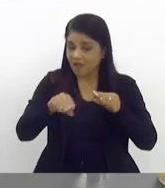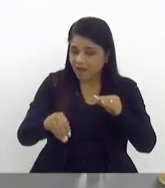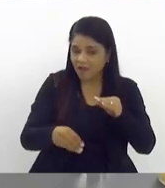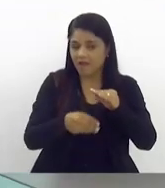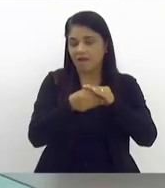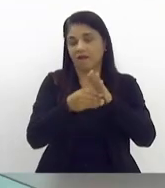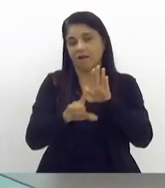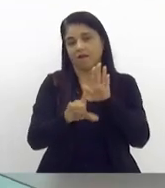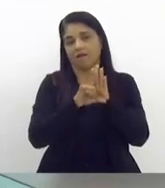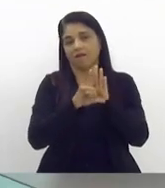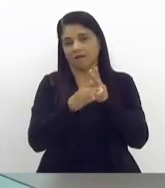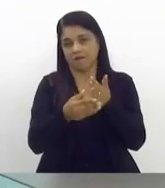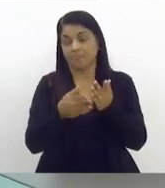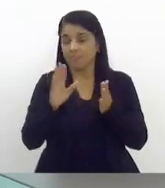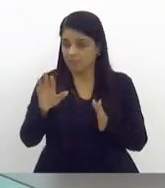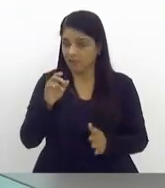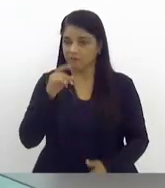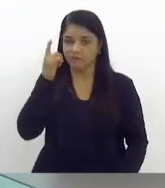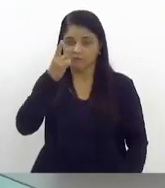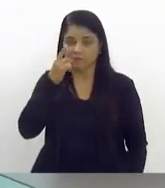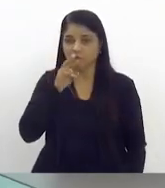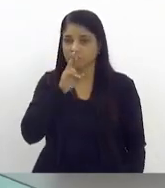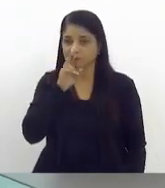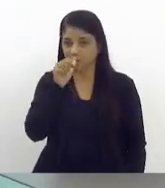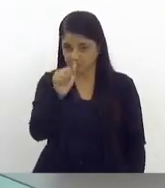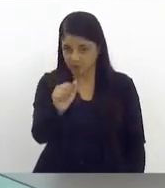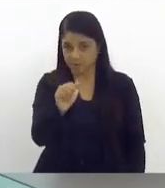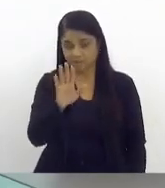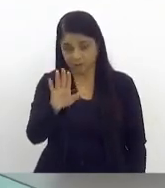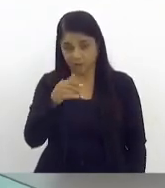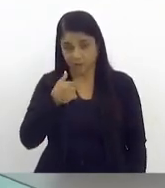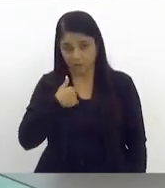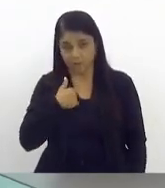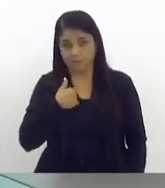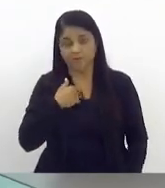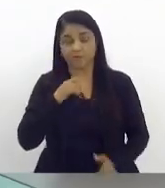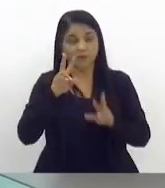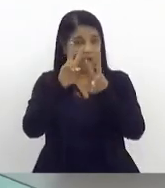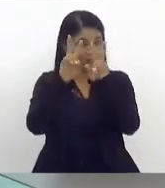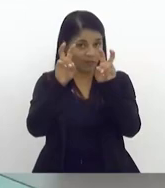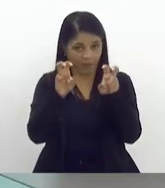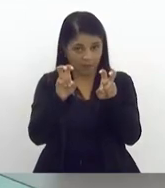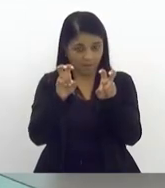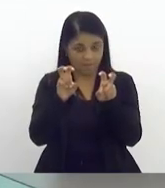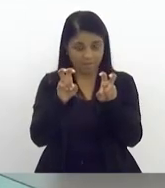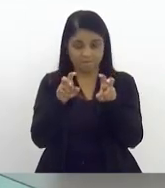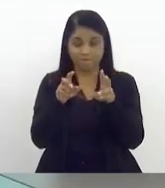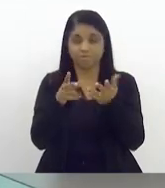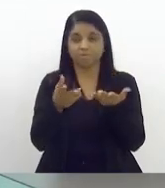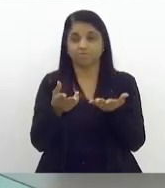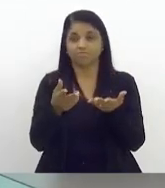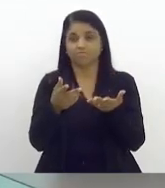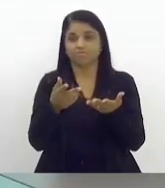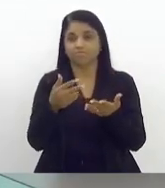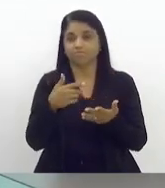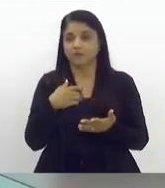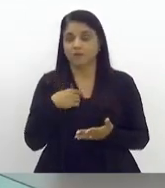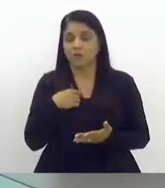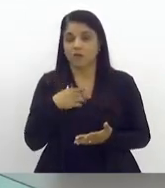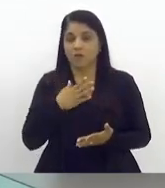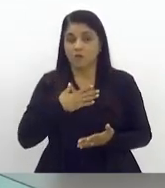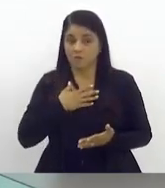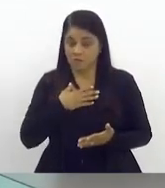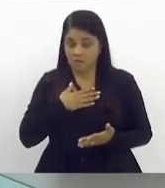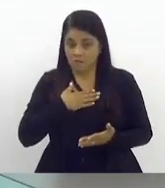perfeito. Deputado Amorim, olha só. Esse tema, para mim, é muito caro